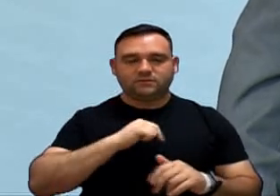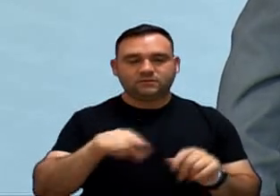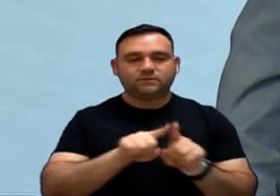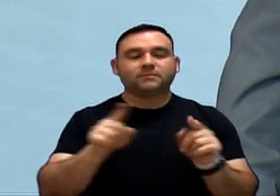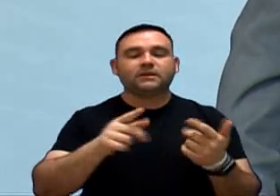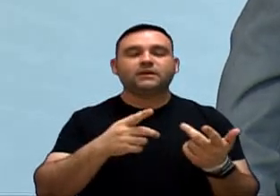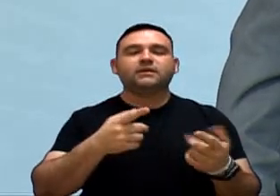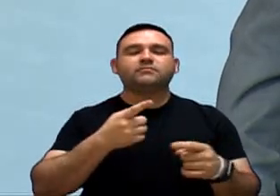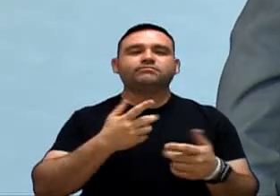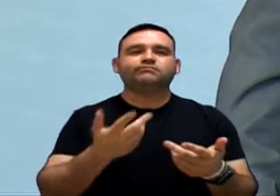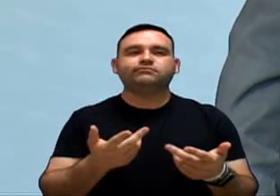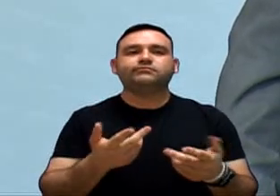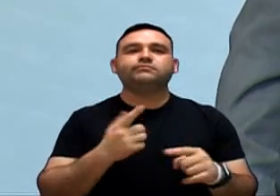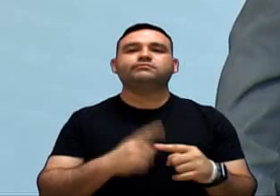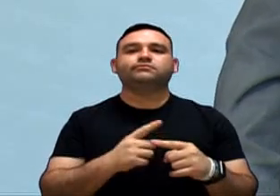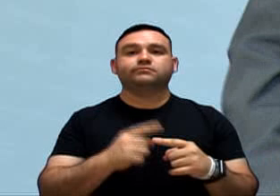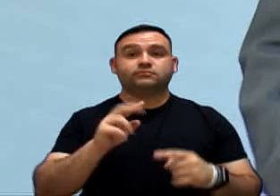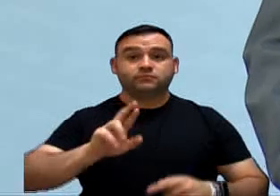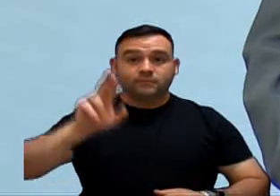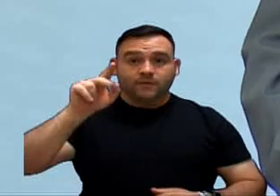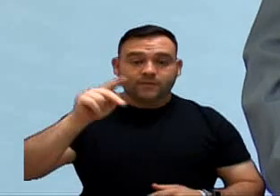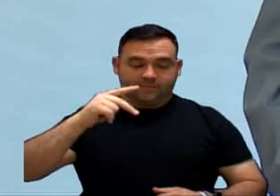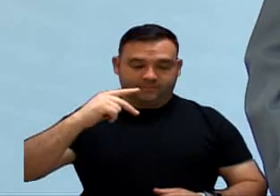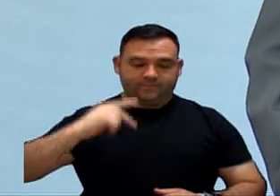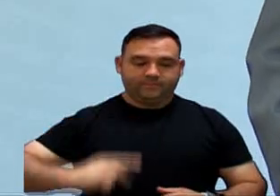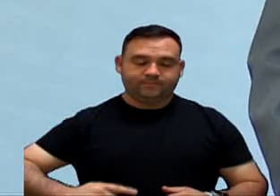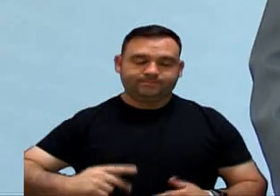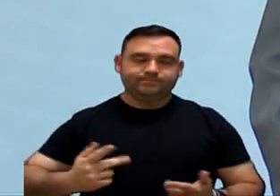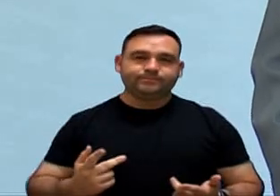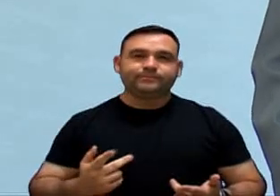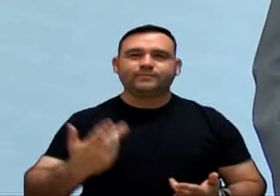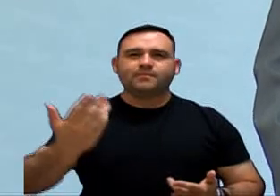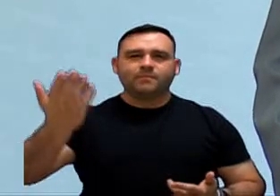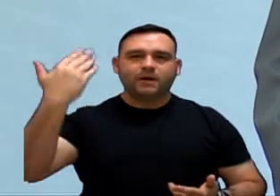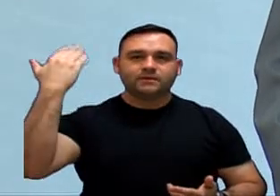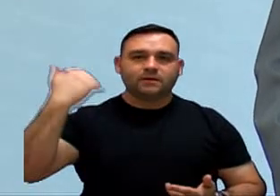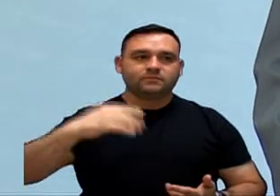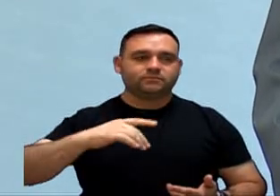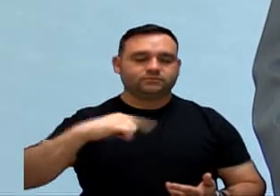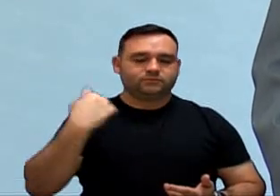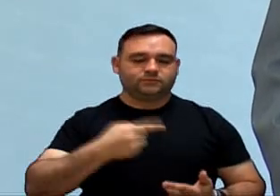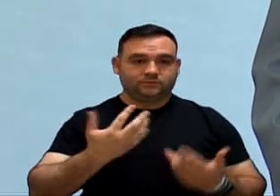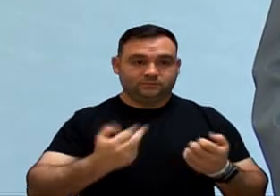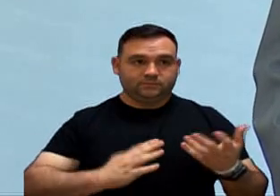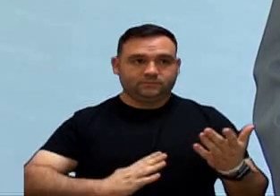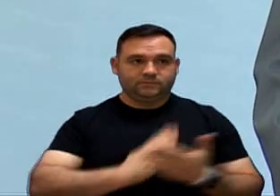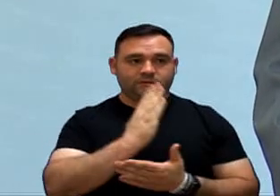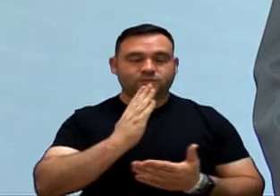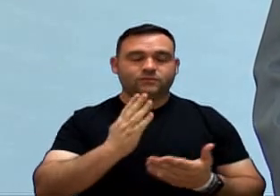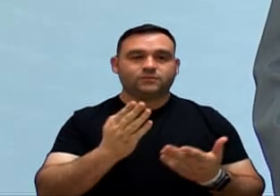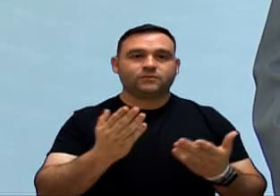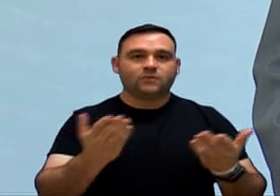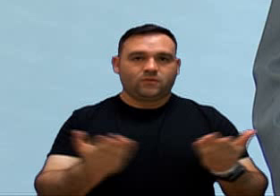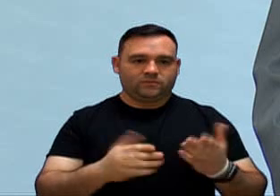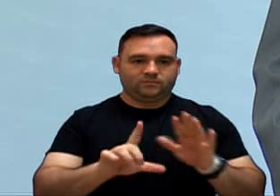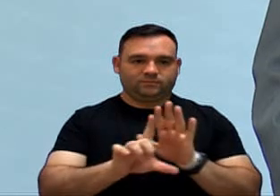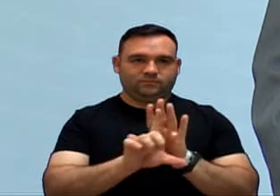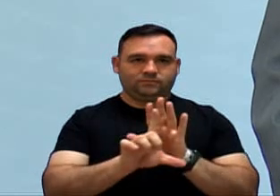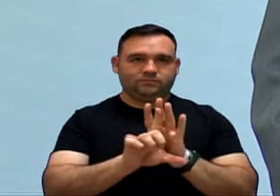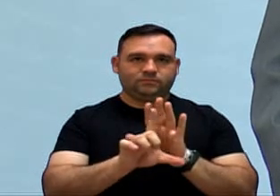Pois bem, senhor presidente, na época, quando nós aprovamos esta